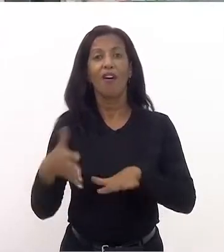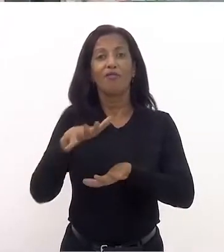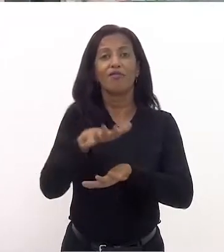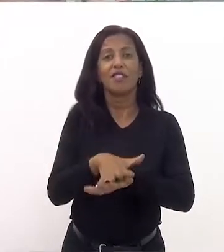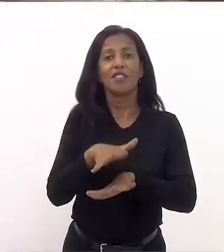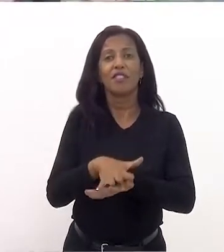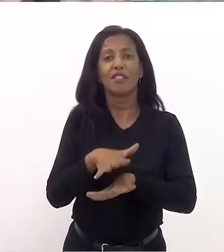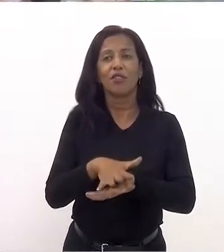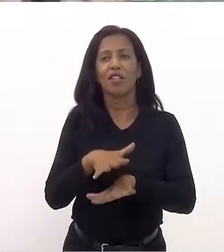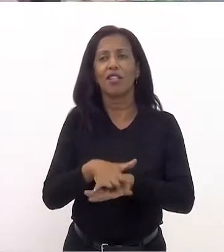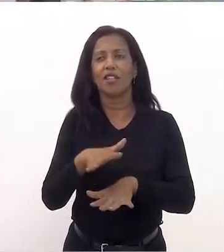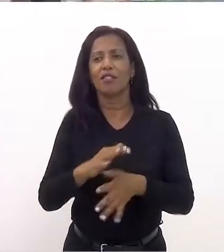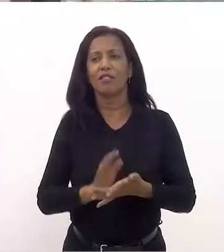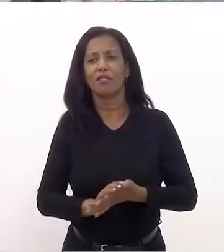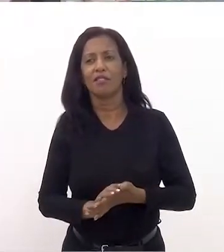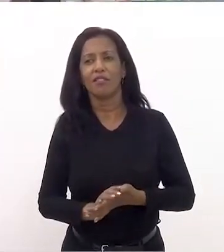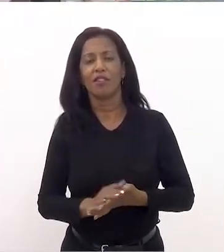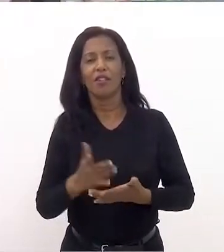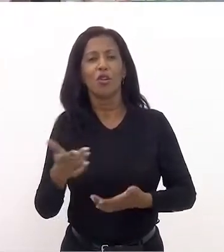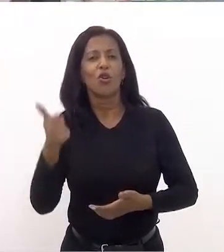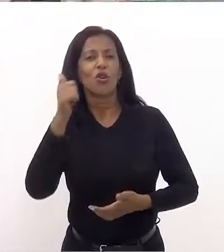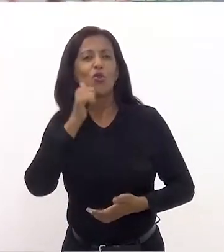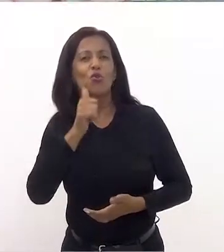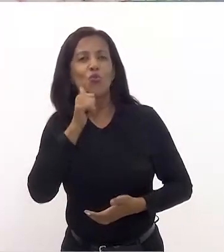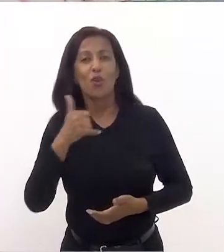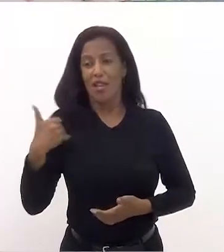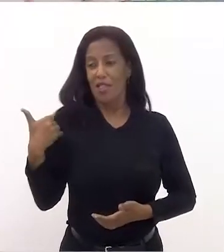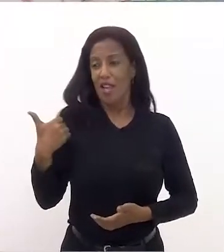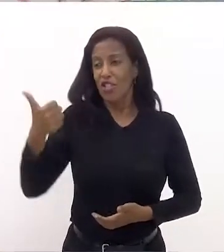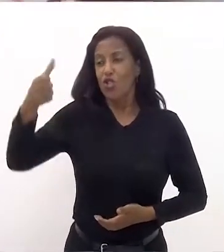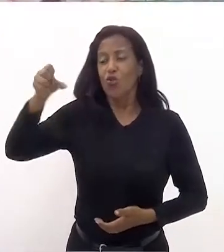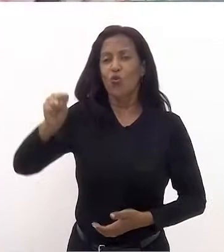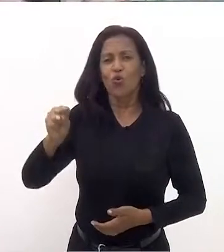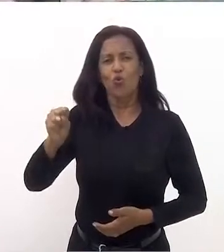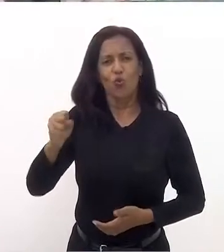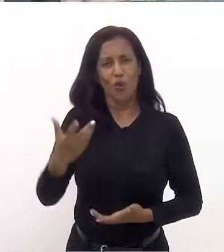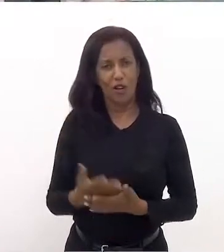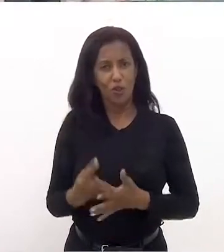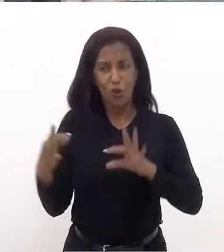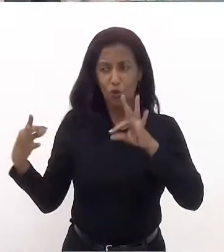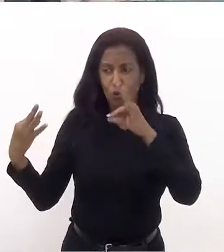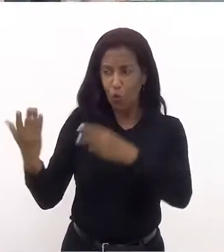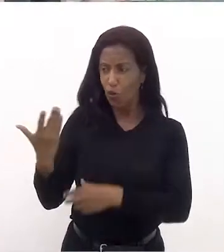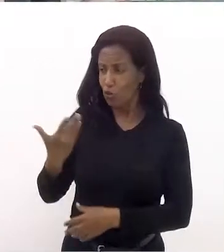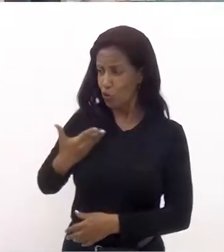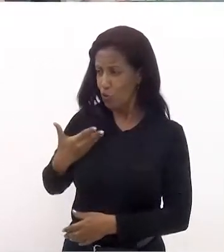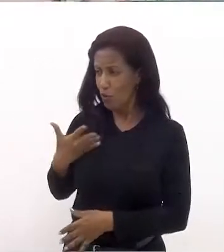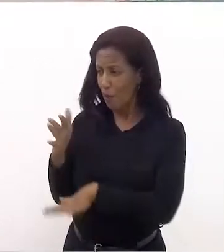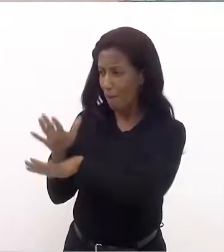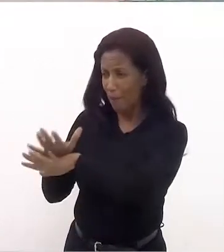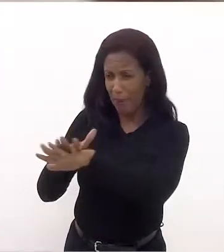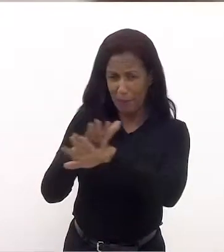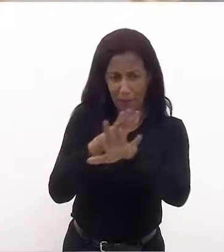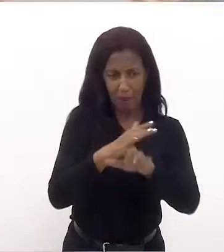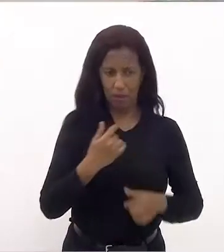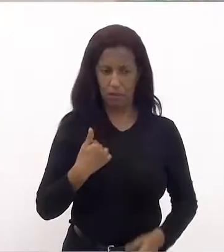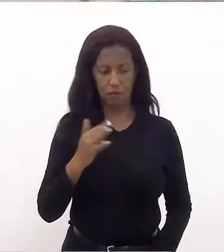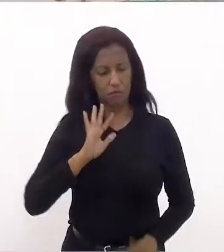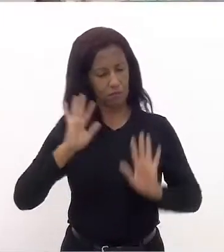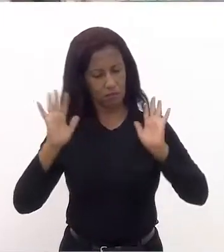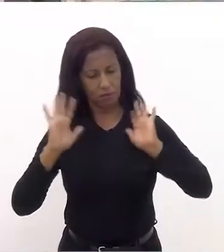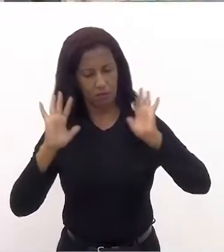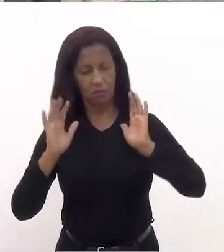a fazer sexo. Com a mulher, fiz aos 18 anos. Todos meus colegas faziam, só fui fazer